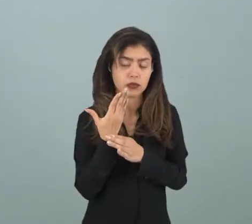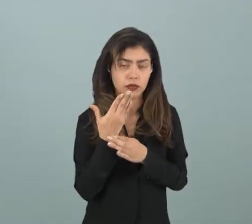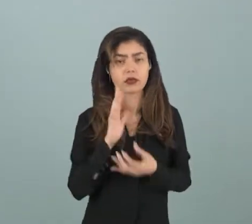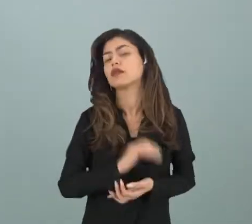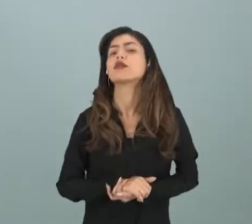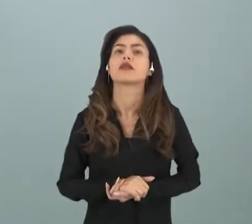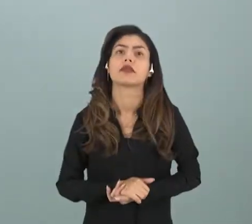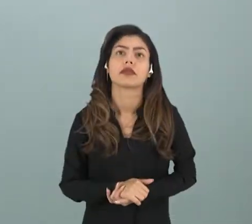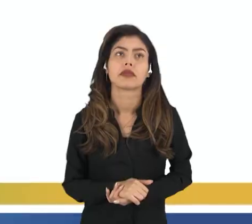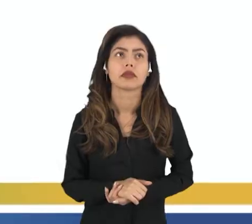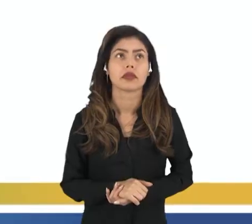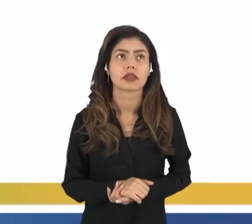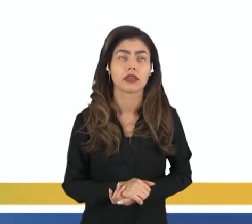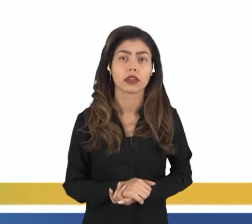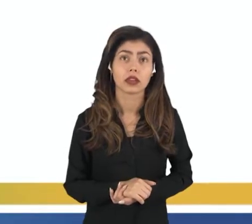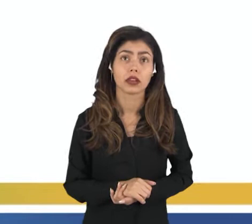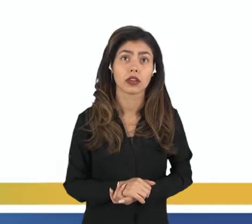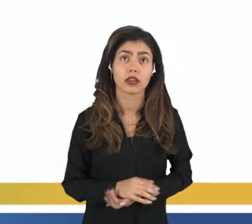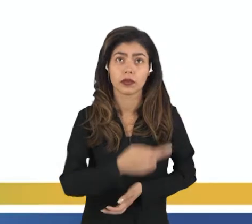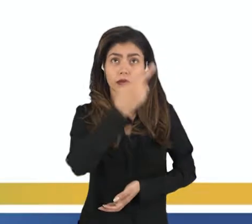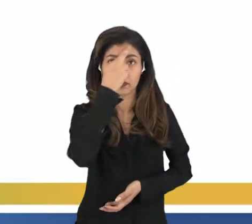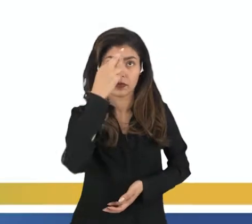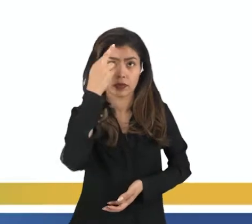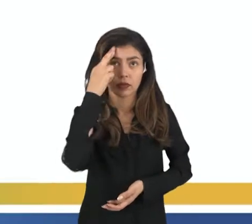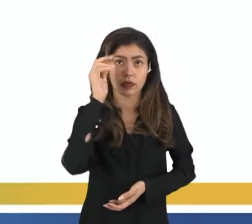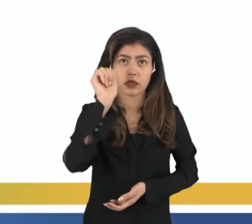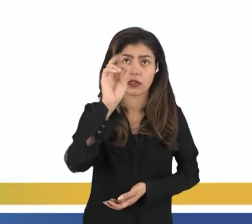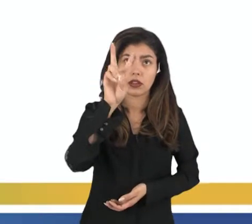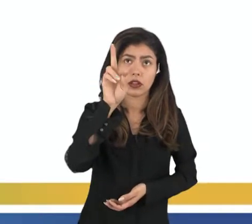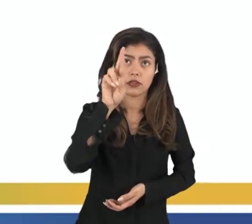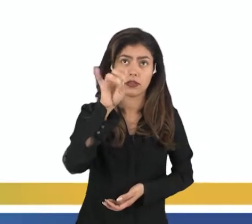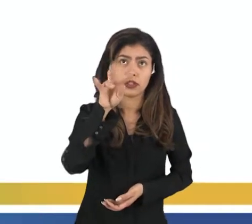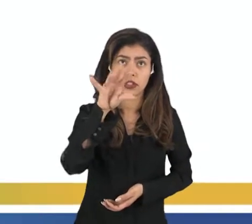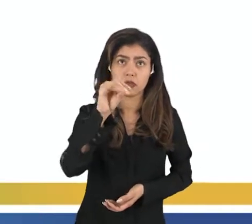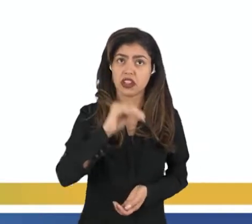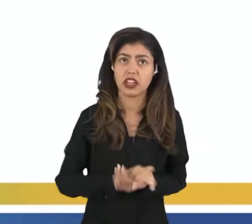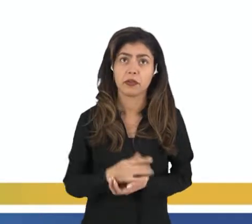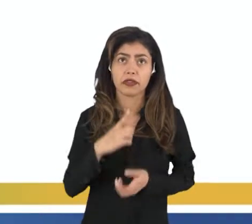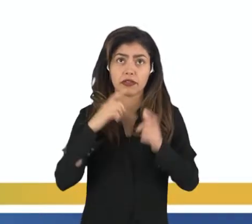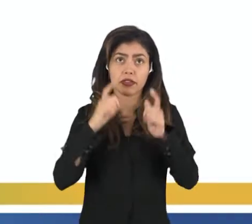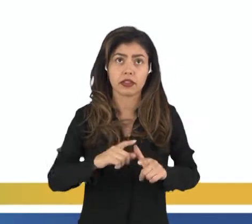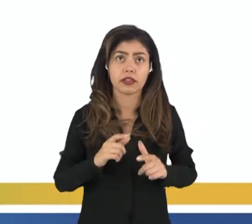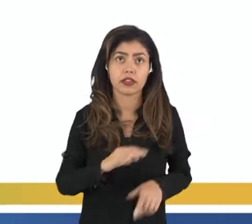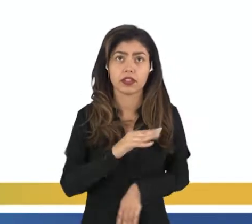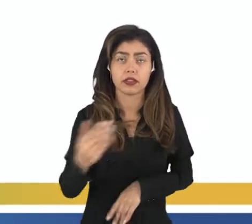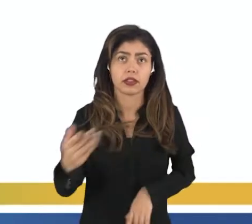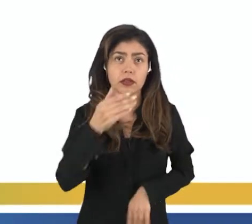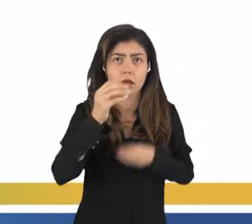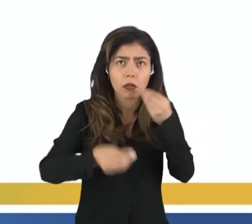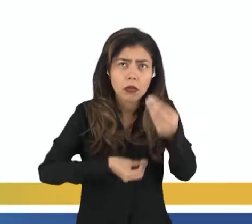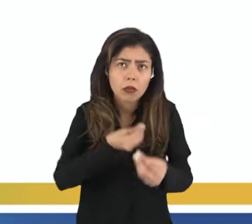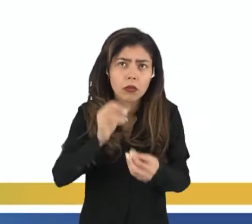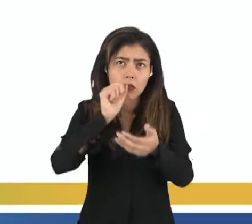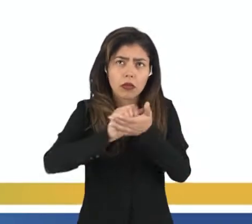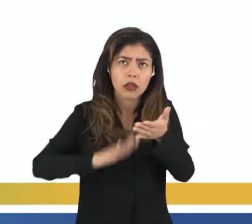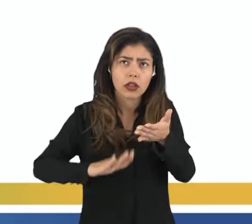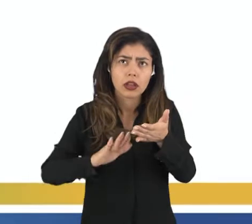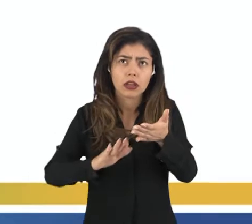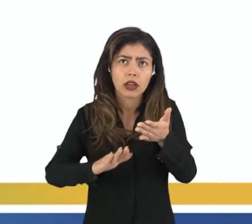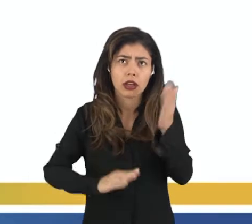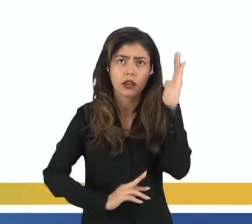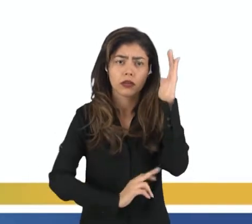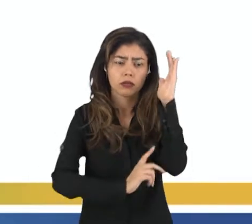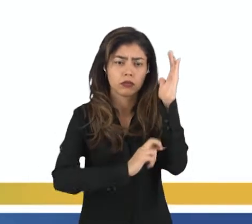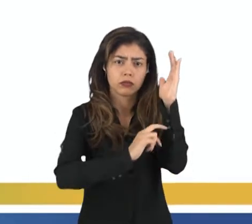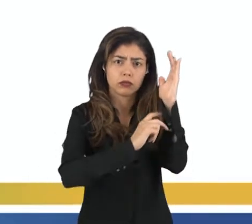surgiu, né? Vamos lá. A história do arvorismo. Onde, quando e como uma atividade de